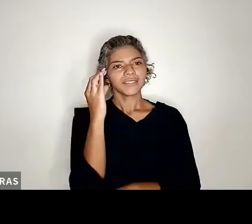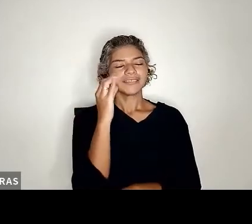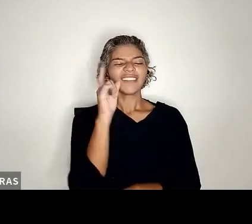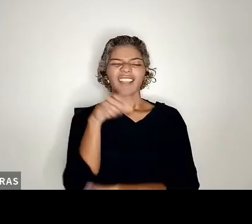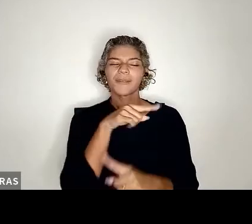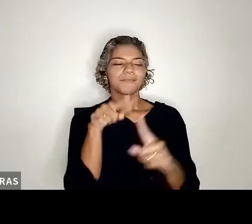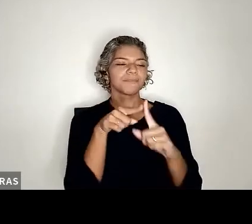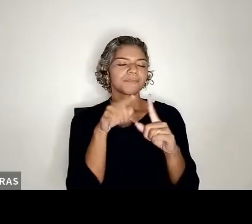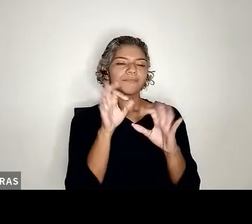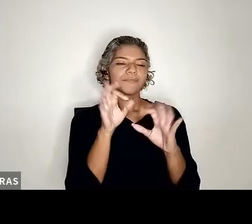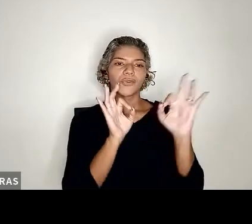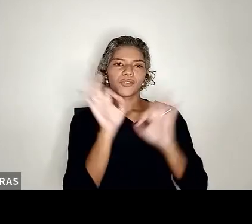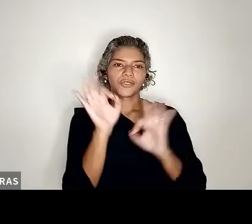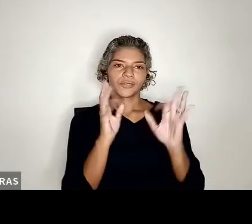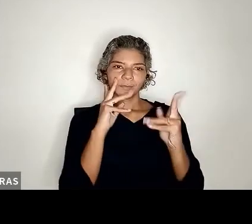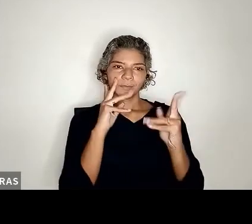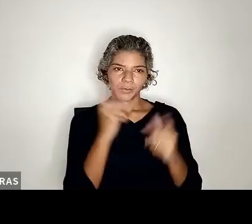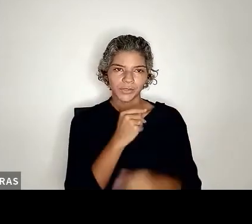bonito que a gente tem.